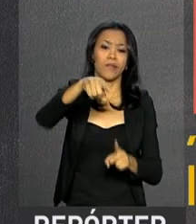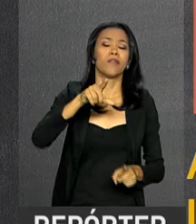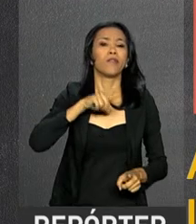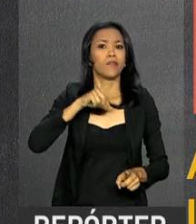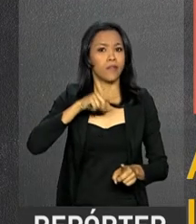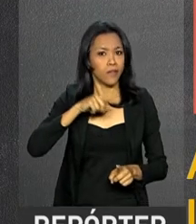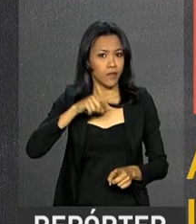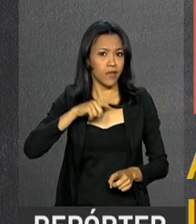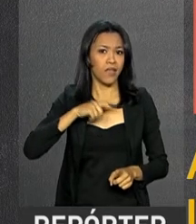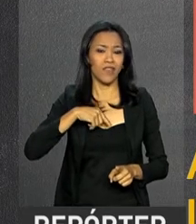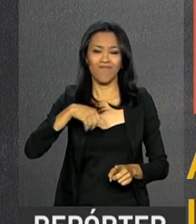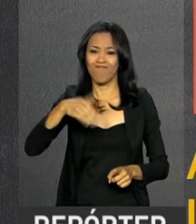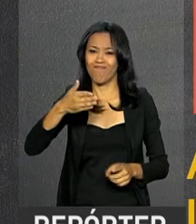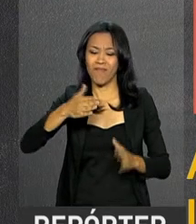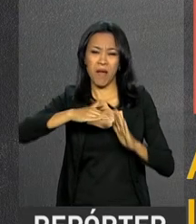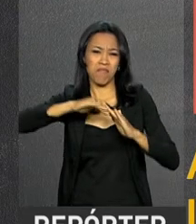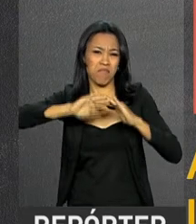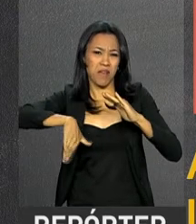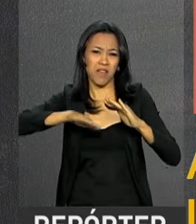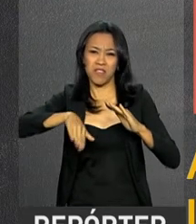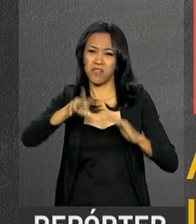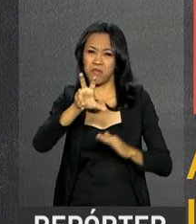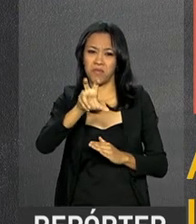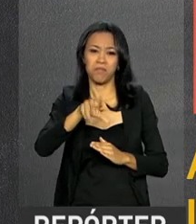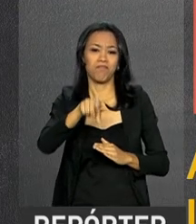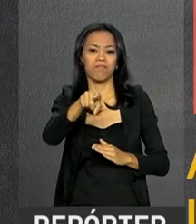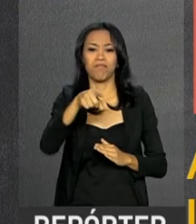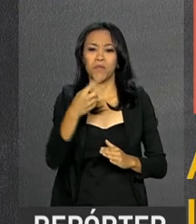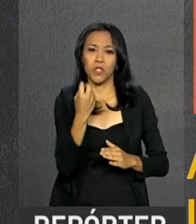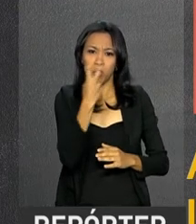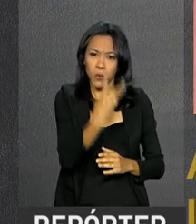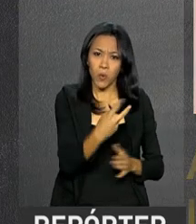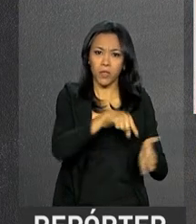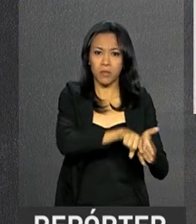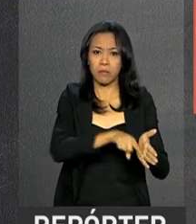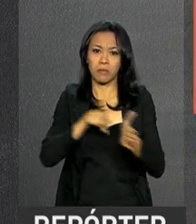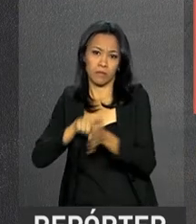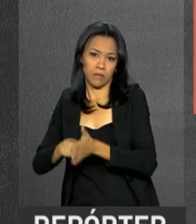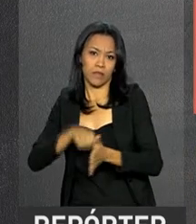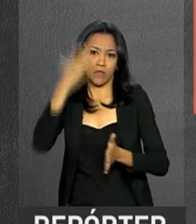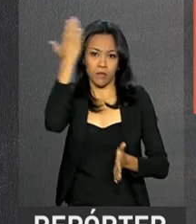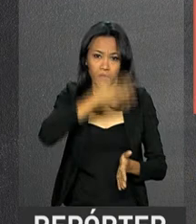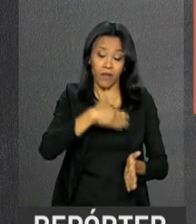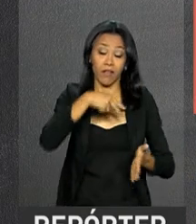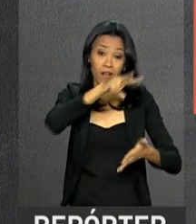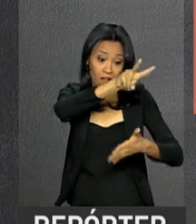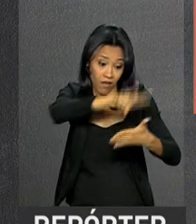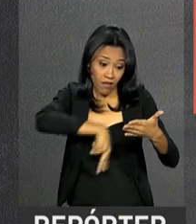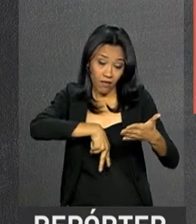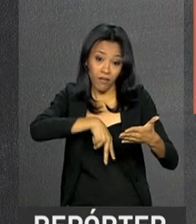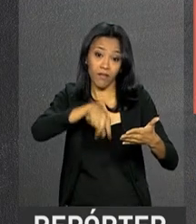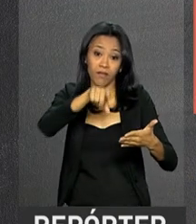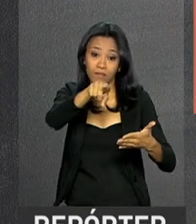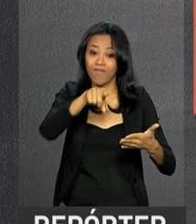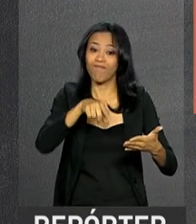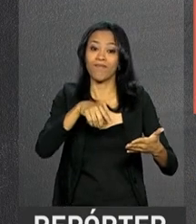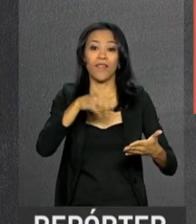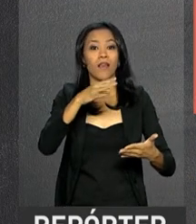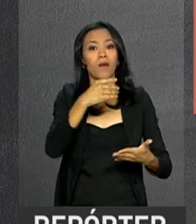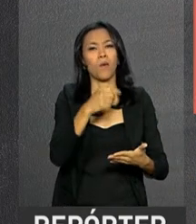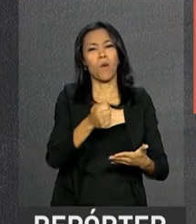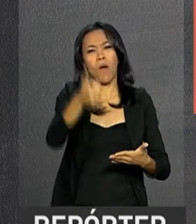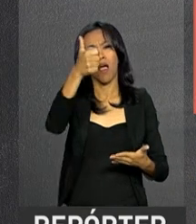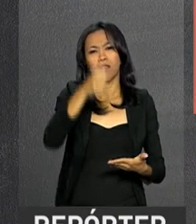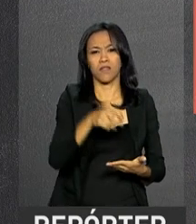de aprendizado insuficiente em dois dos três resultados mostrados na leitura o índice insatisfatório chega